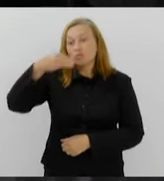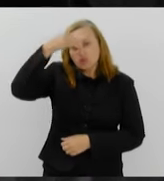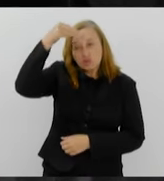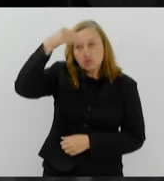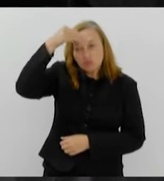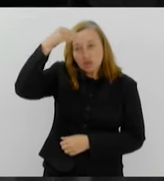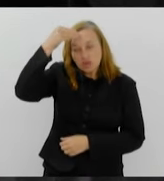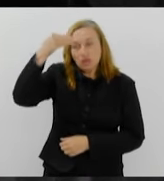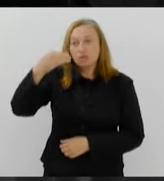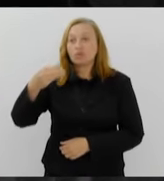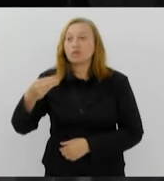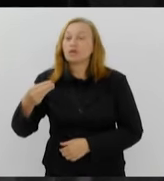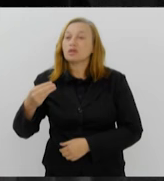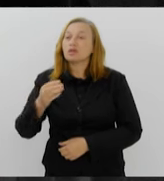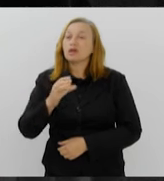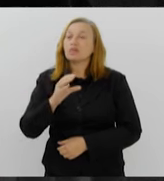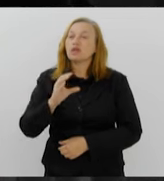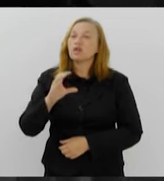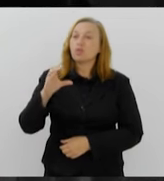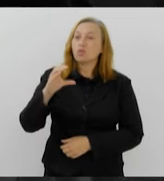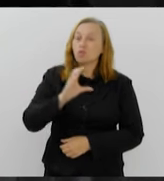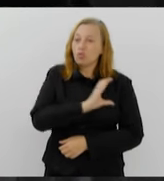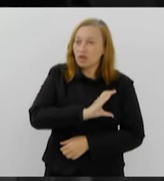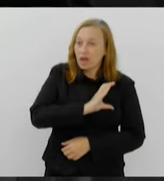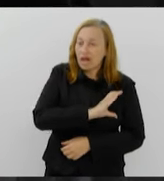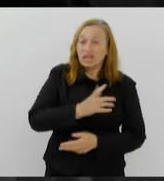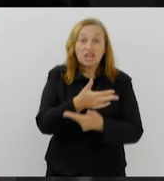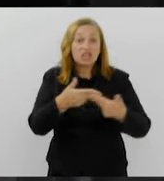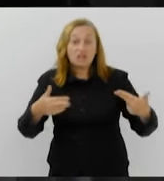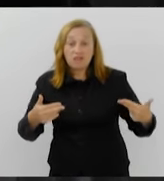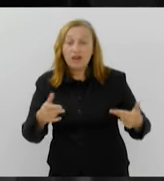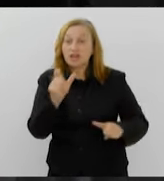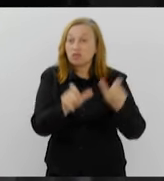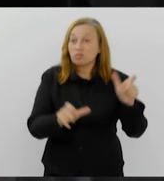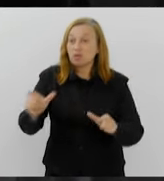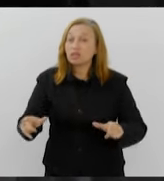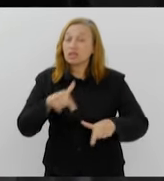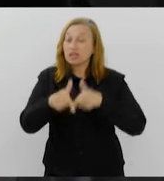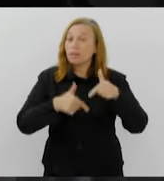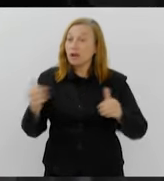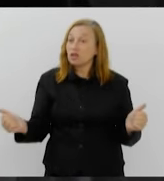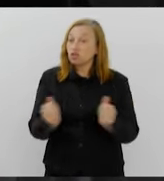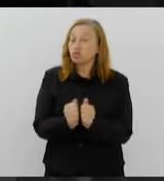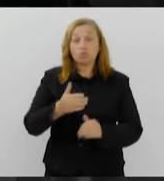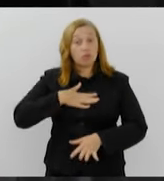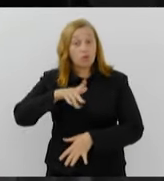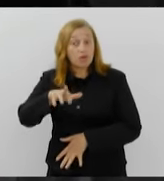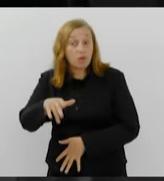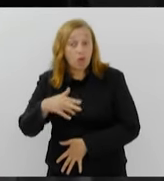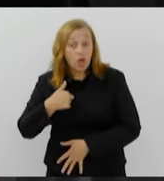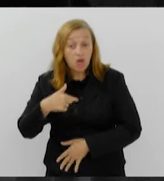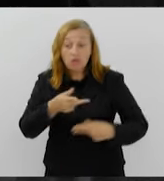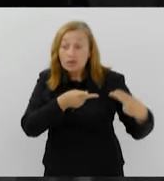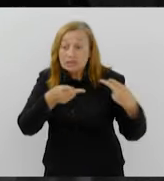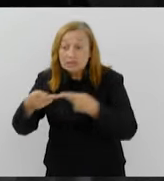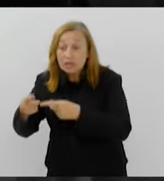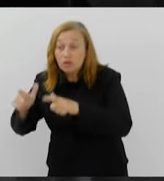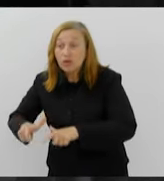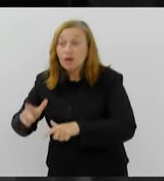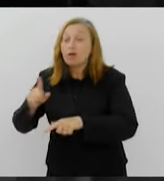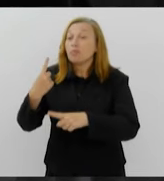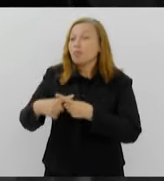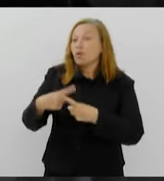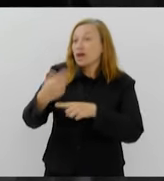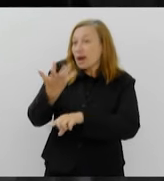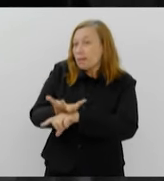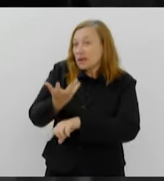de diversos amigos que temos em comum de diversas pessoas que trabalham com o meu irmão passei ali porque a praça vanar é um